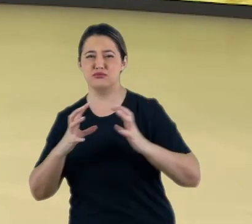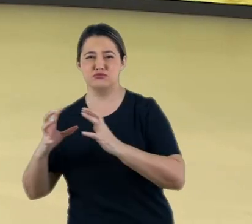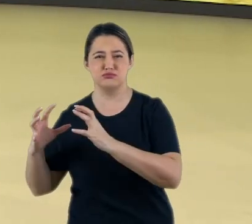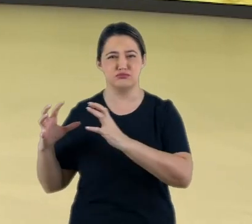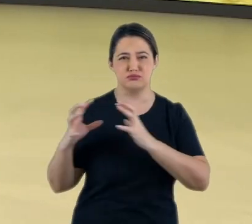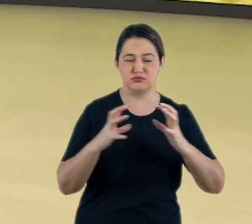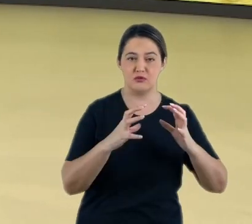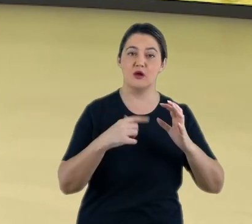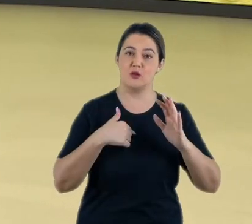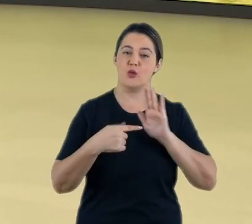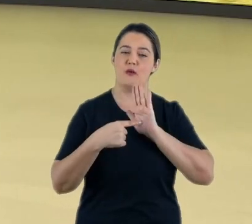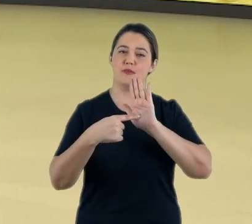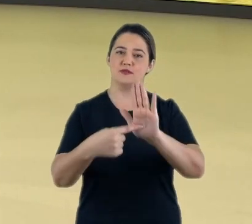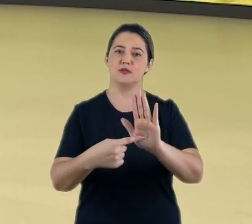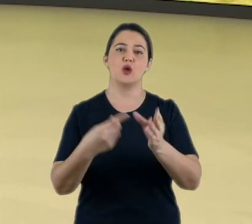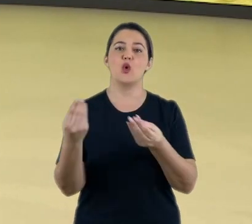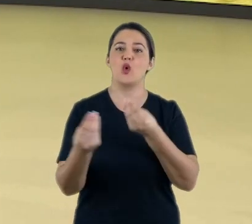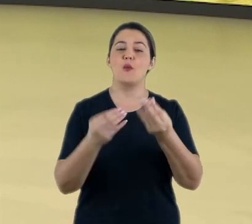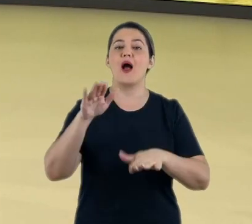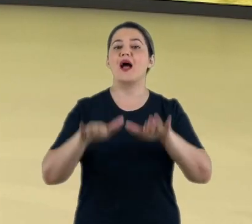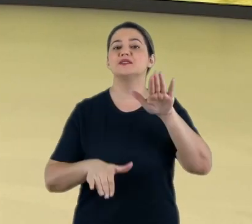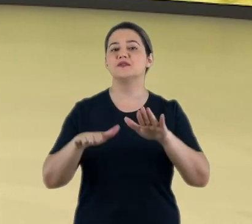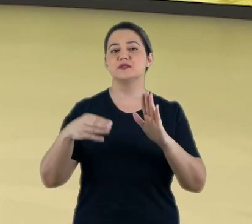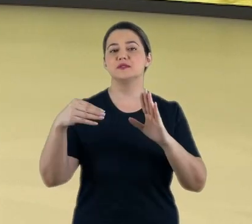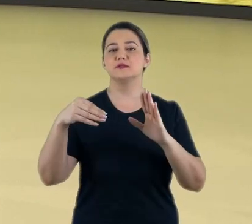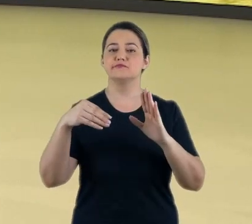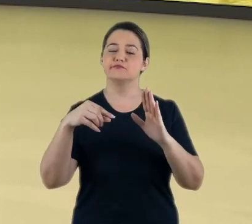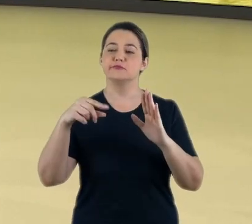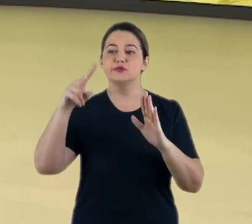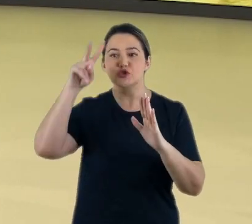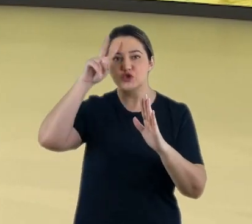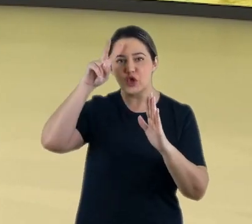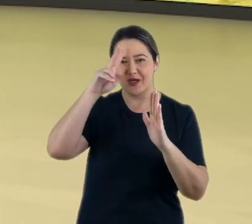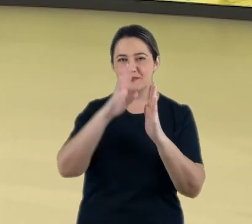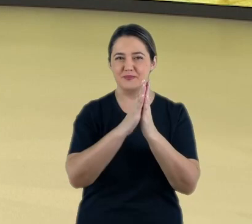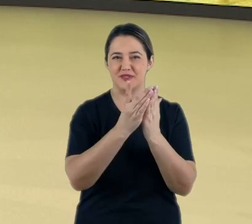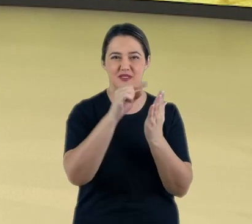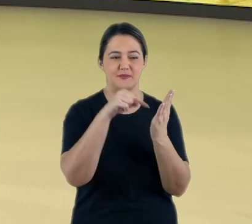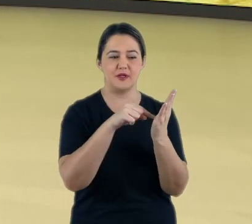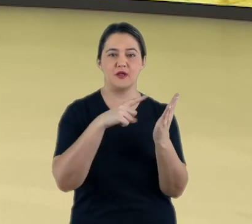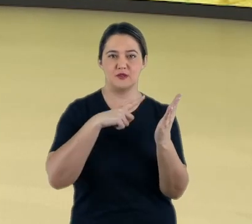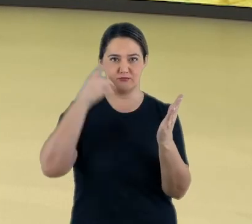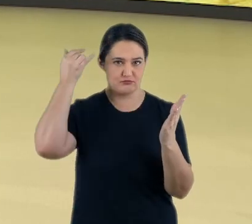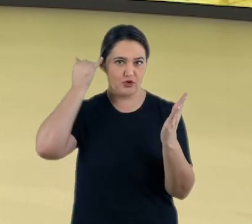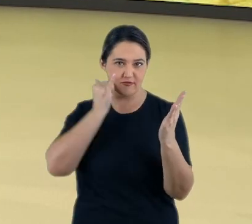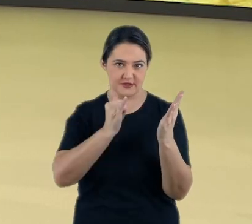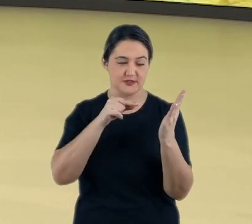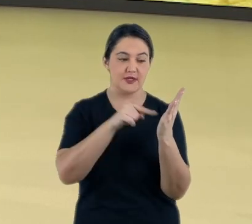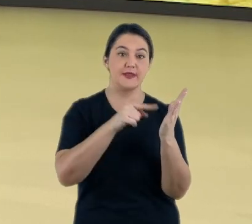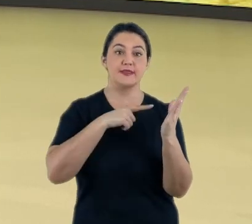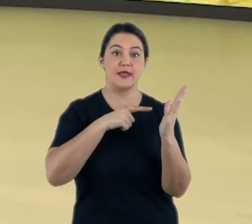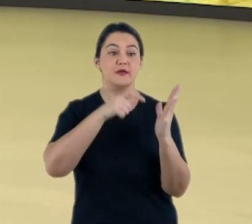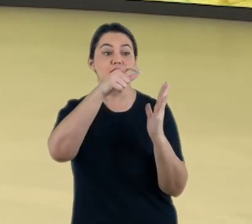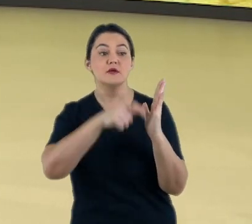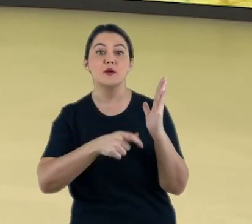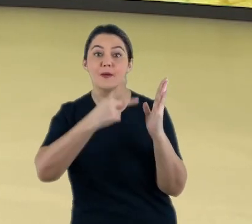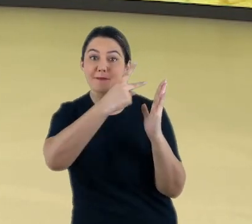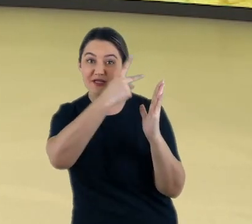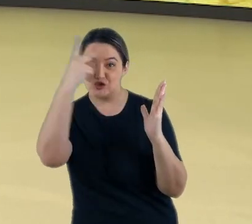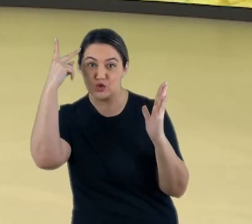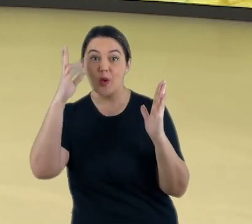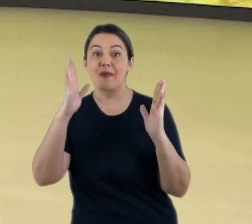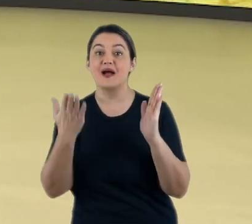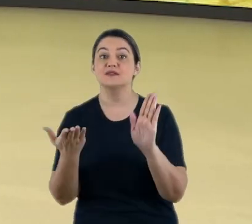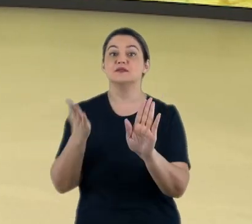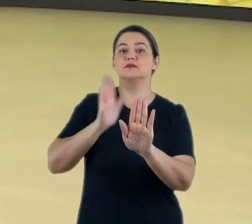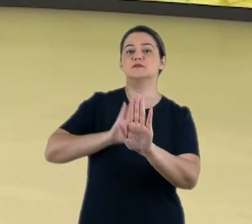Você viu. Ali eu apresentei como que, às vezes, um personagem histórico é mencionado na profecia e por detrás dele,